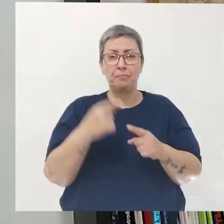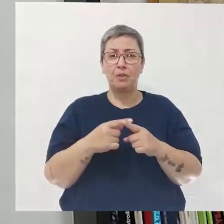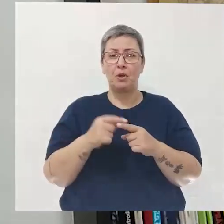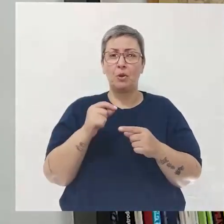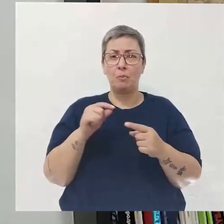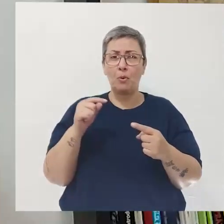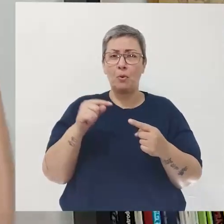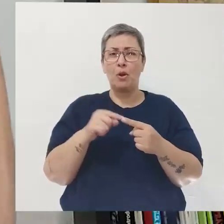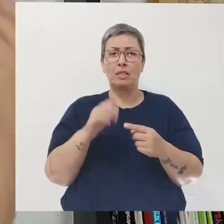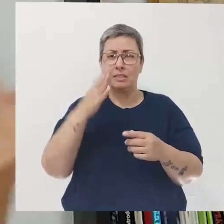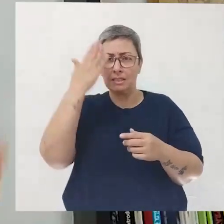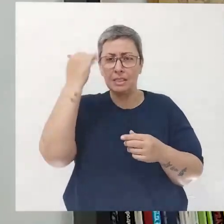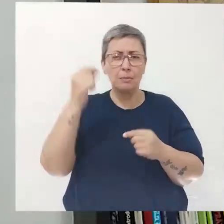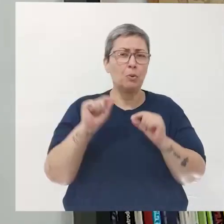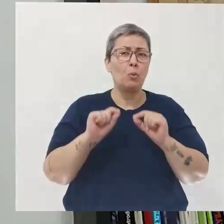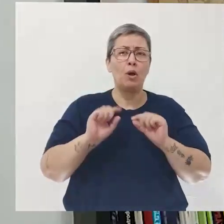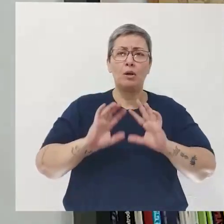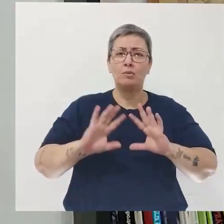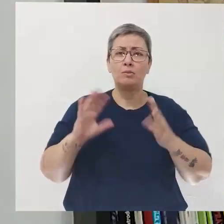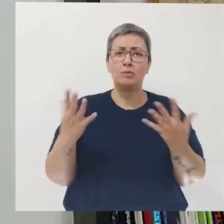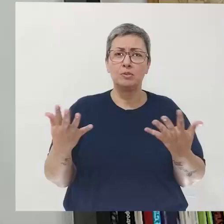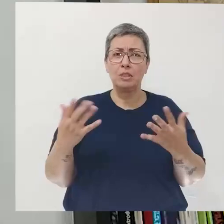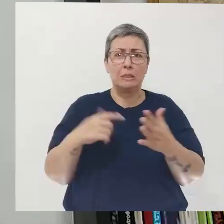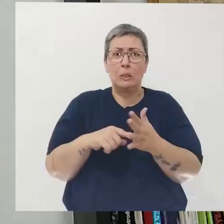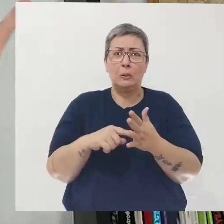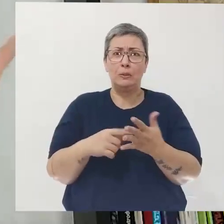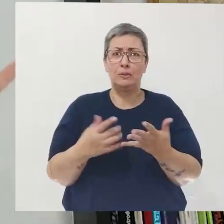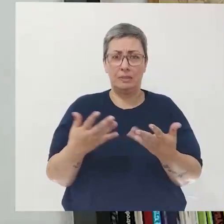Sabe? Sabe como é que o choque funciona?